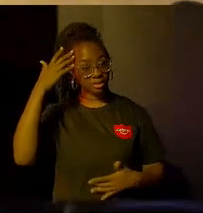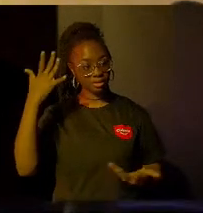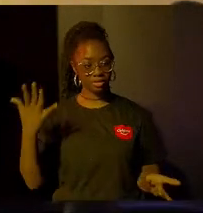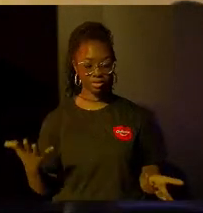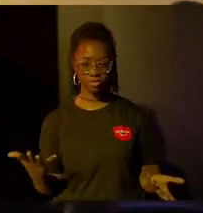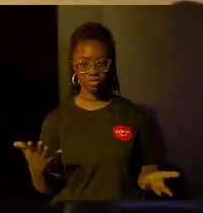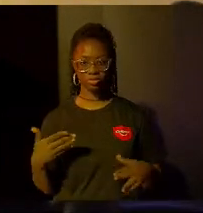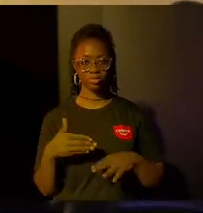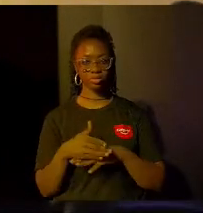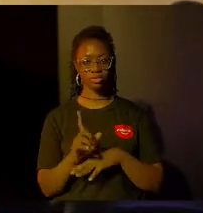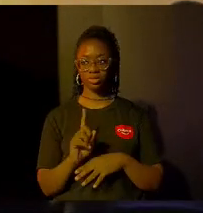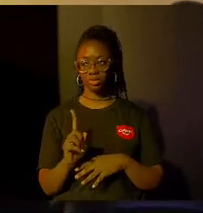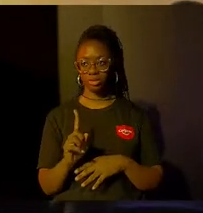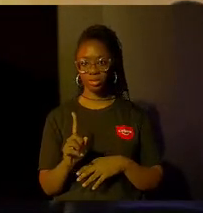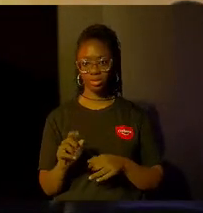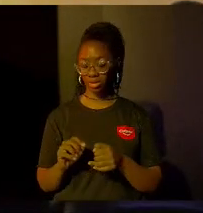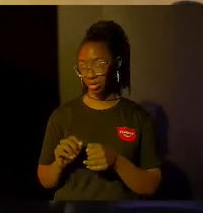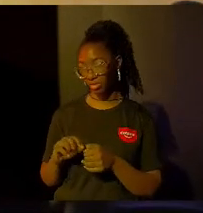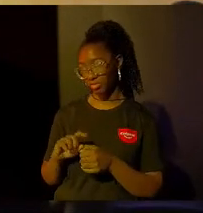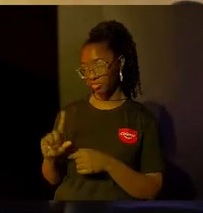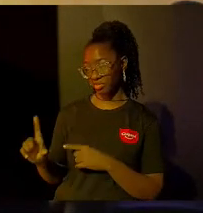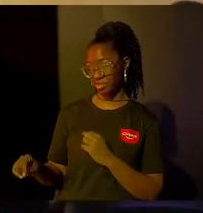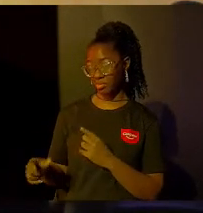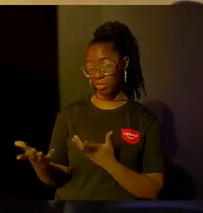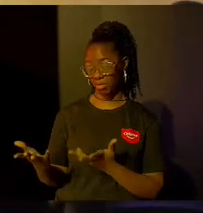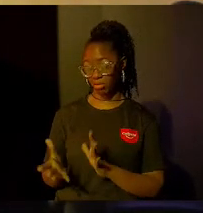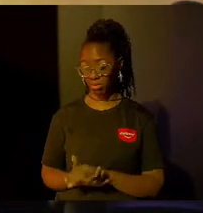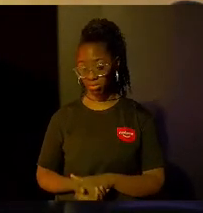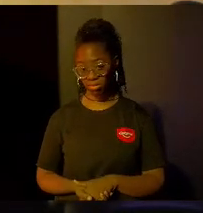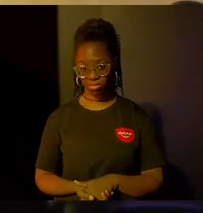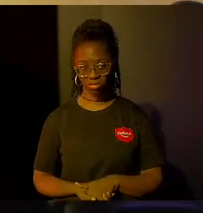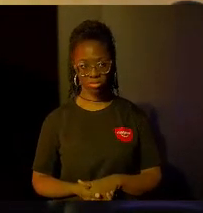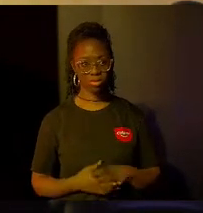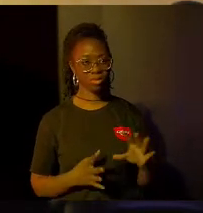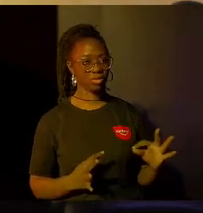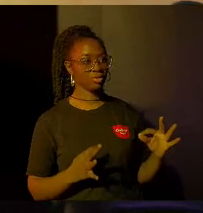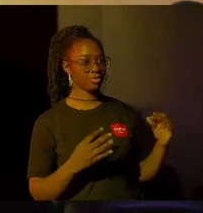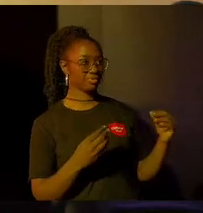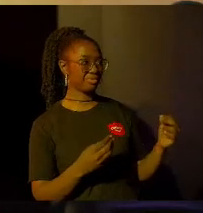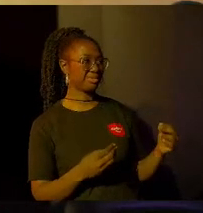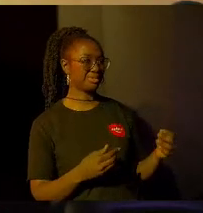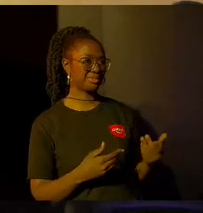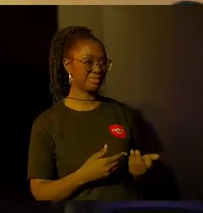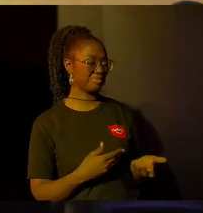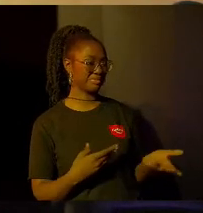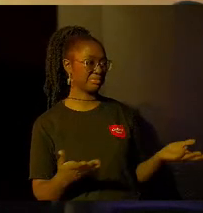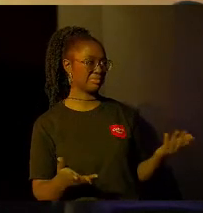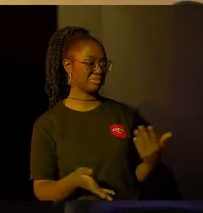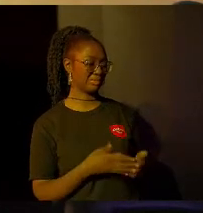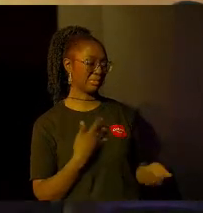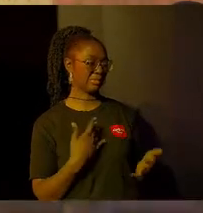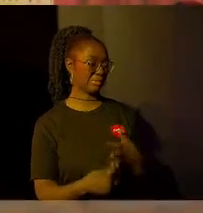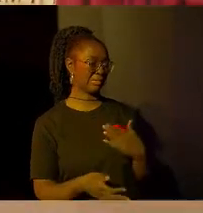não faz na entrada faz na saída macacose faz tudo pelas coxas macacos